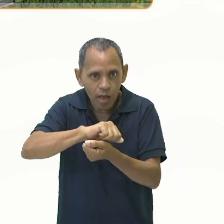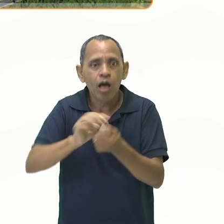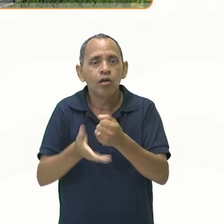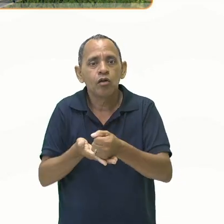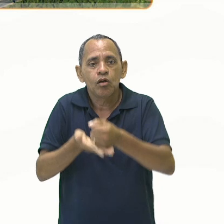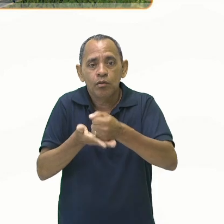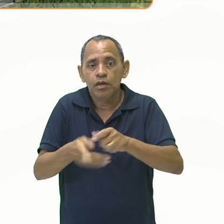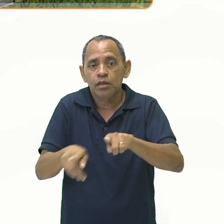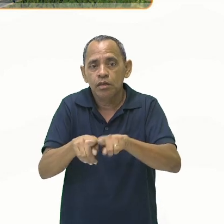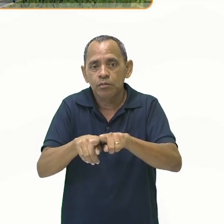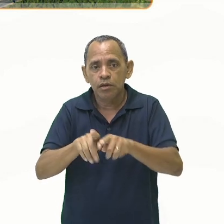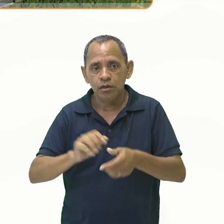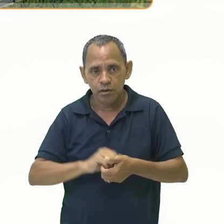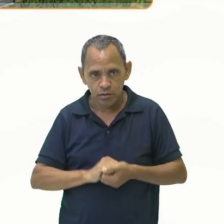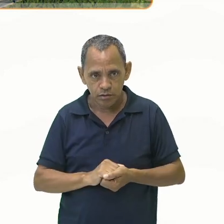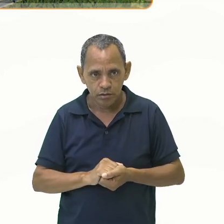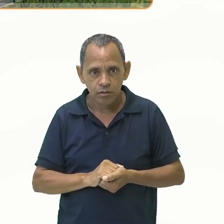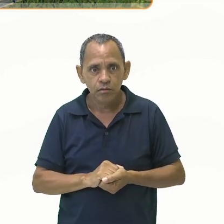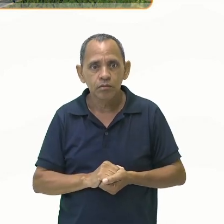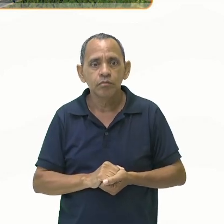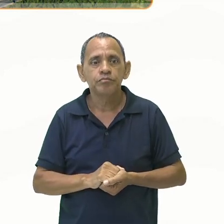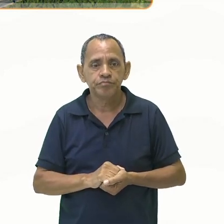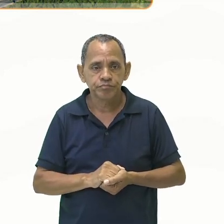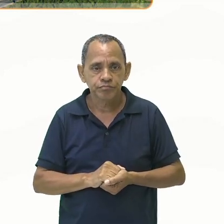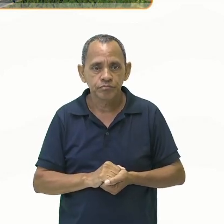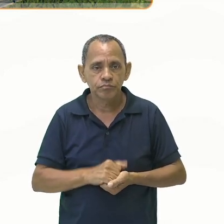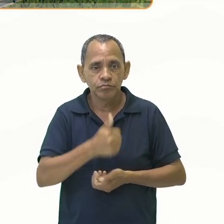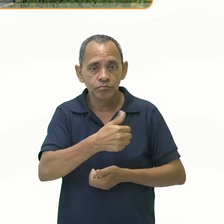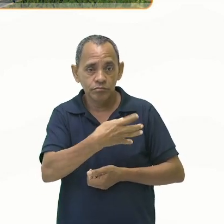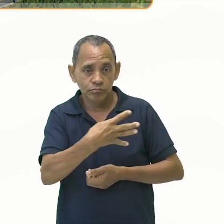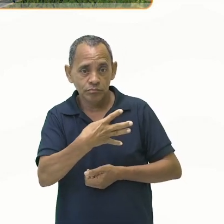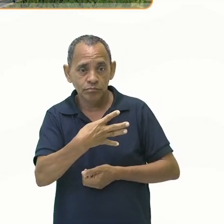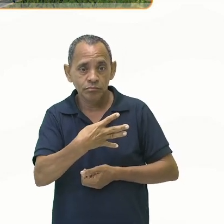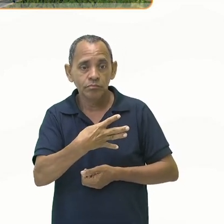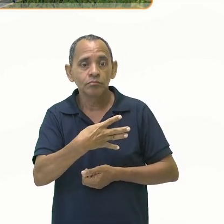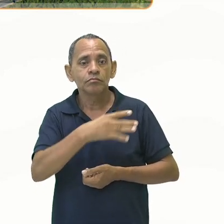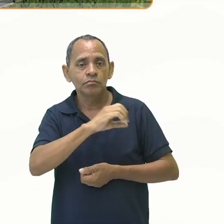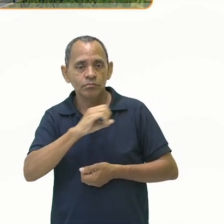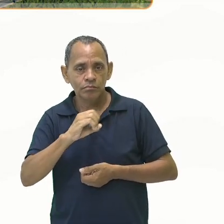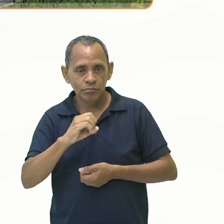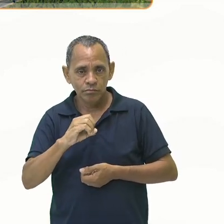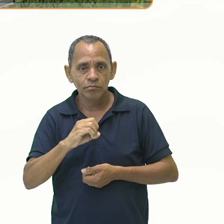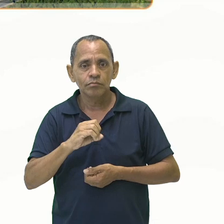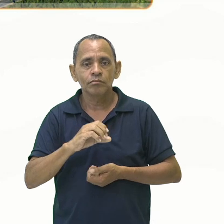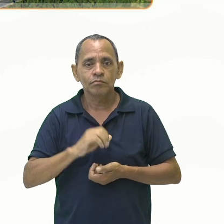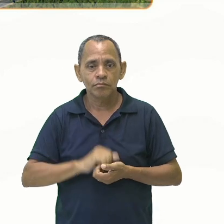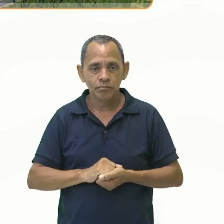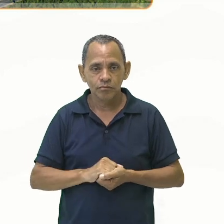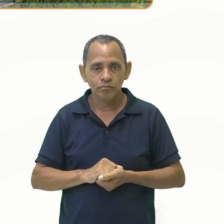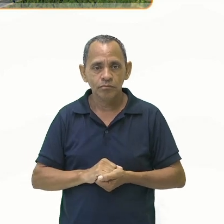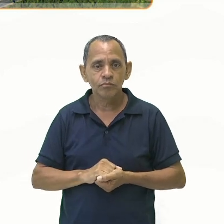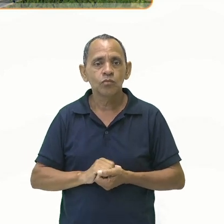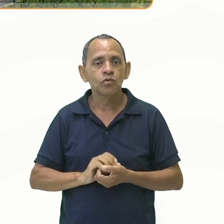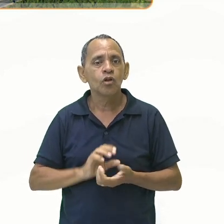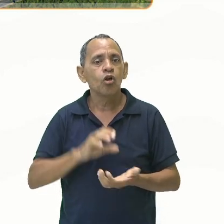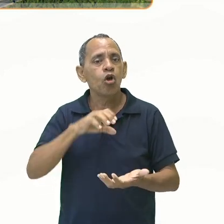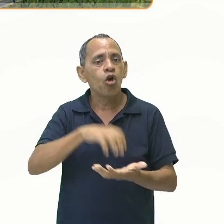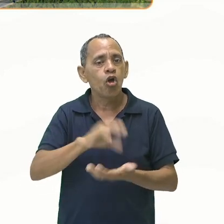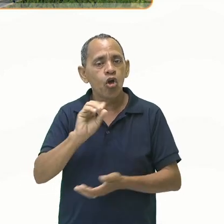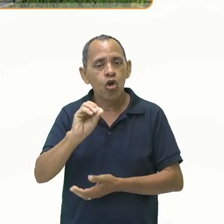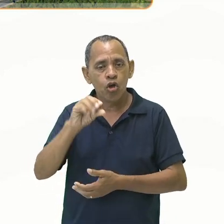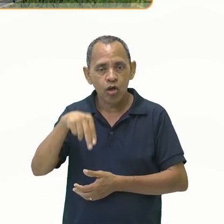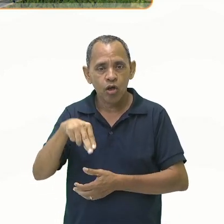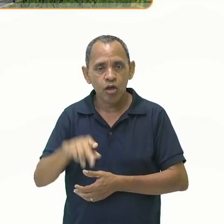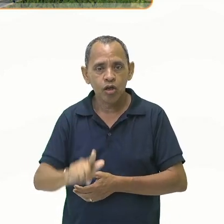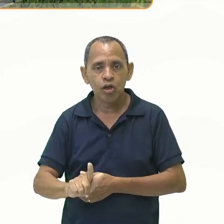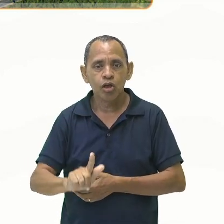179 países e cerca de 1.400 organizações não governamentais. Destaco também para vocês uma